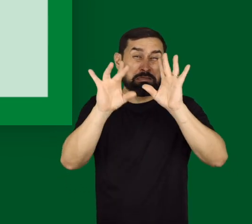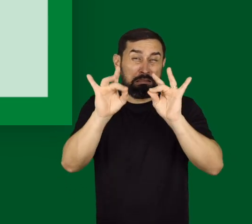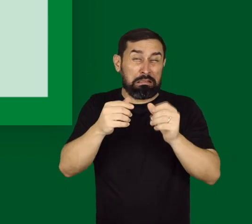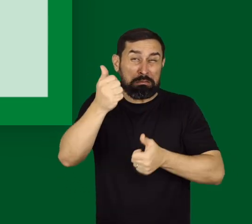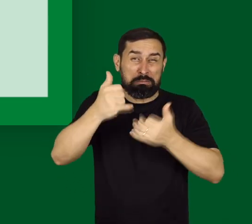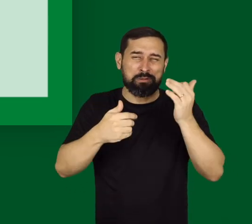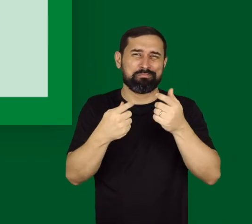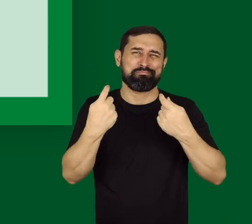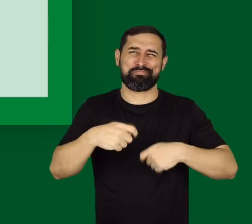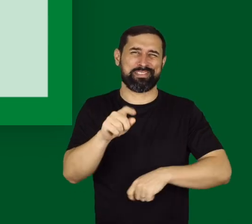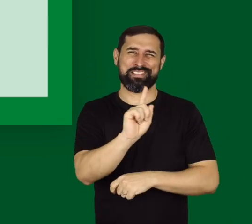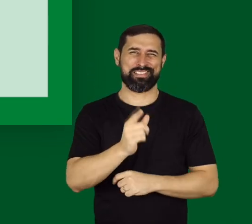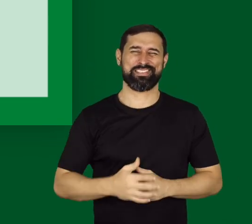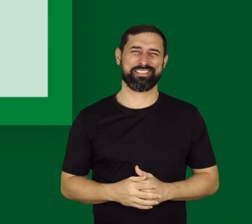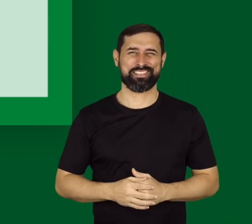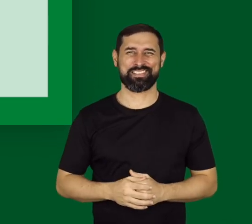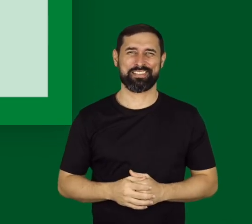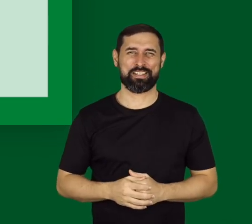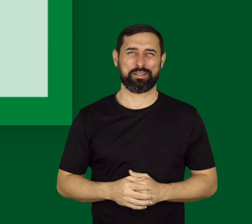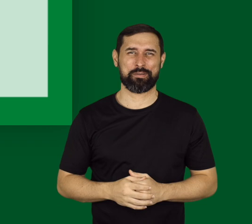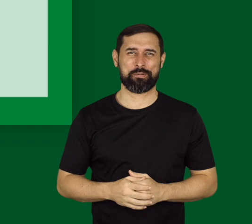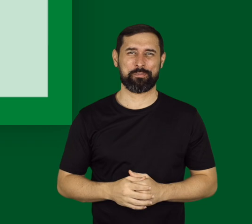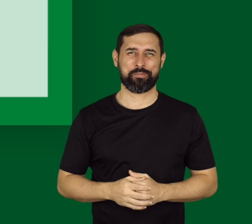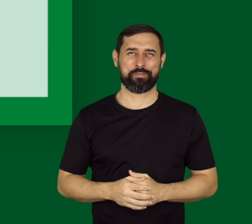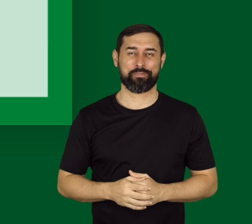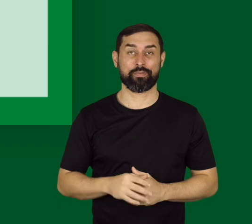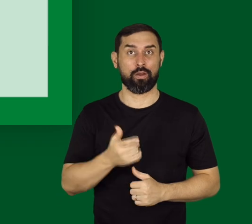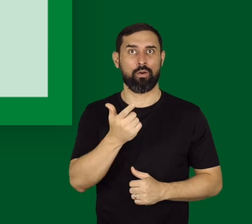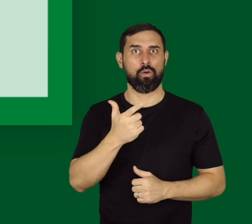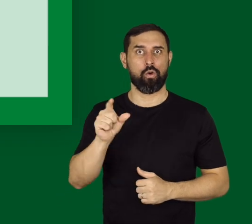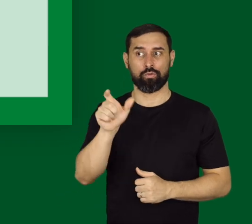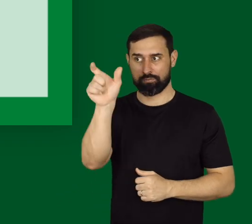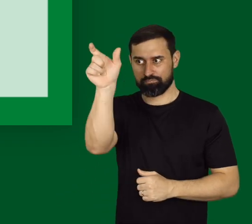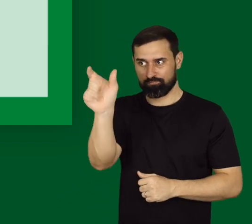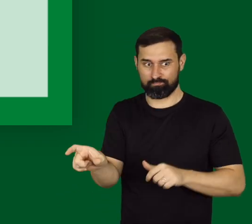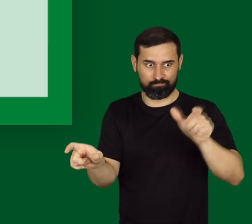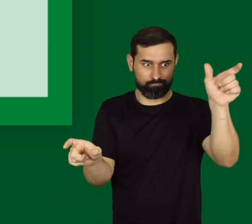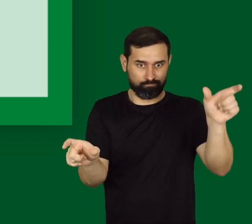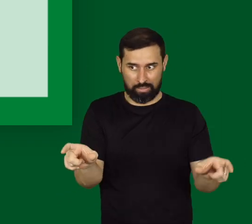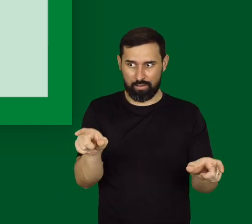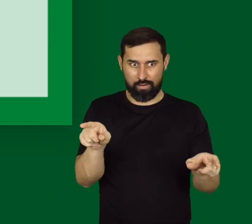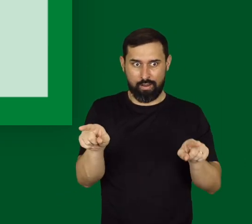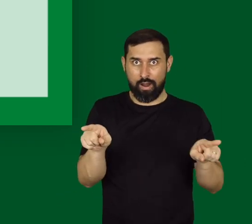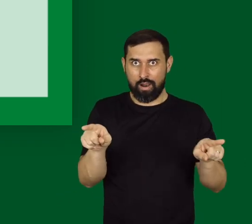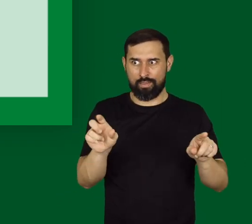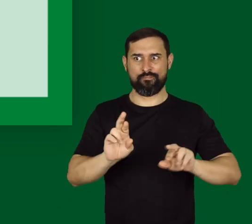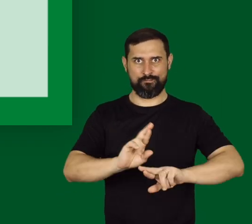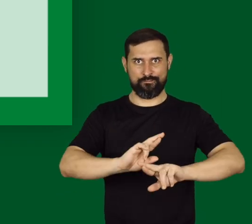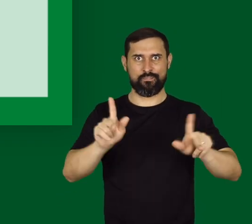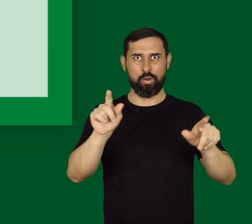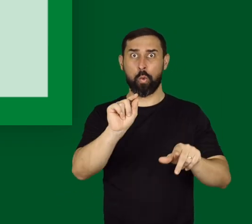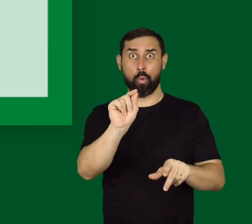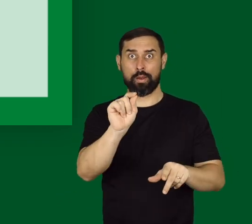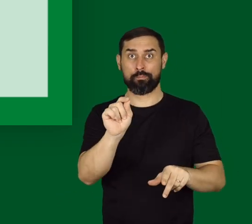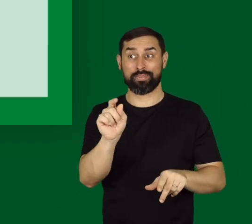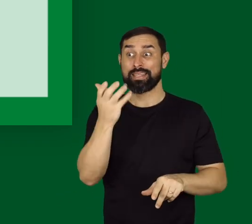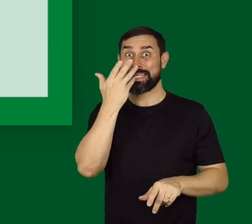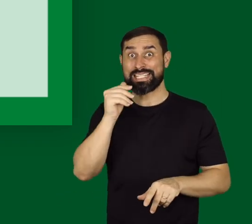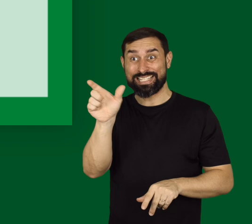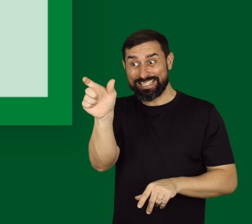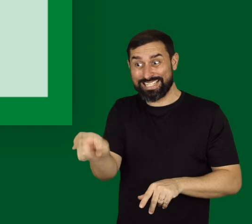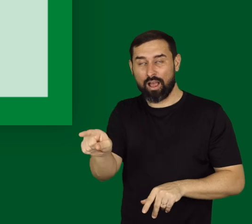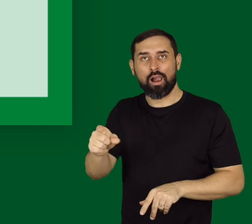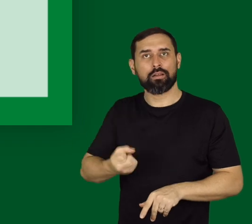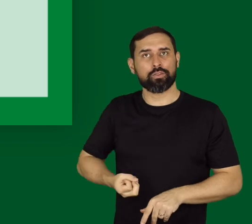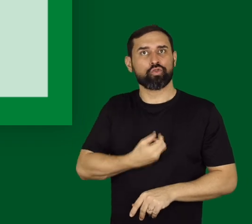gente não precisa entrar em detalhes. Então, uma situação que é importante a gente diferenciar é